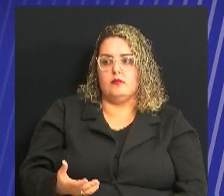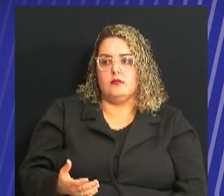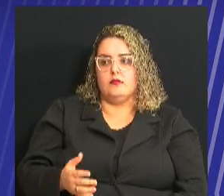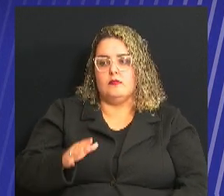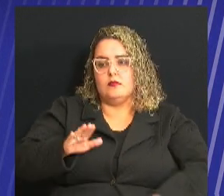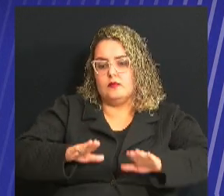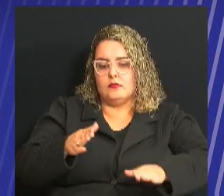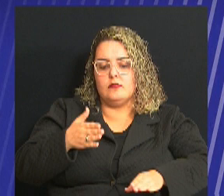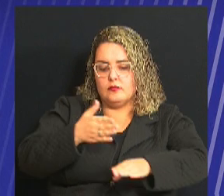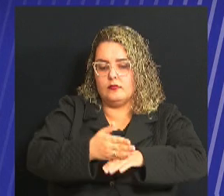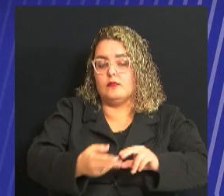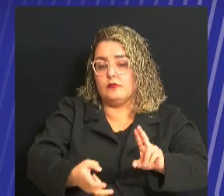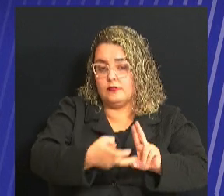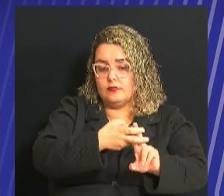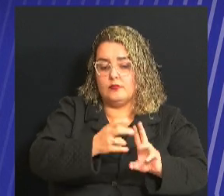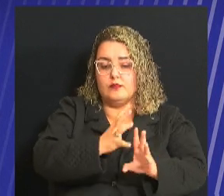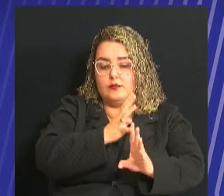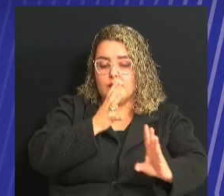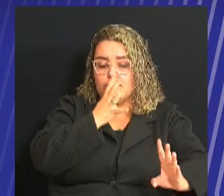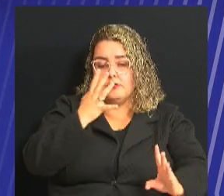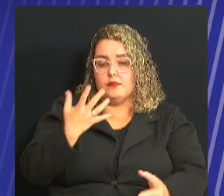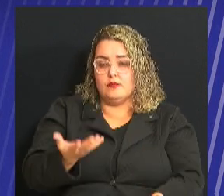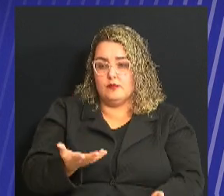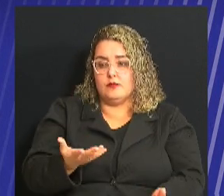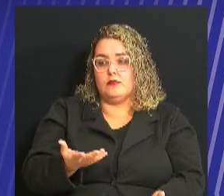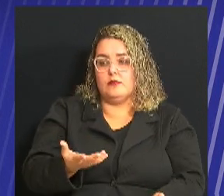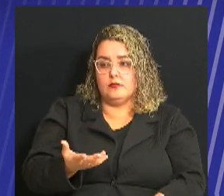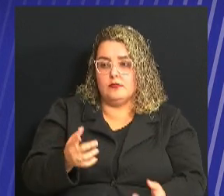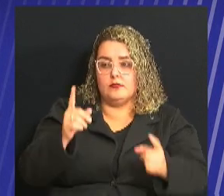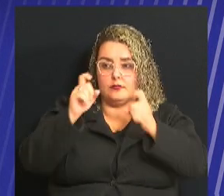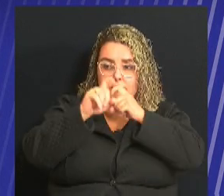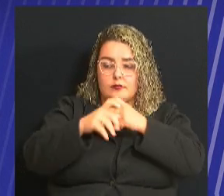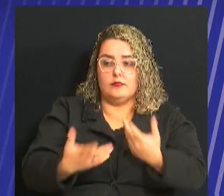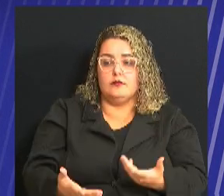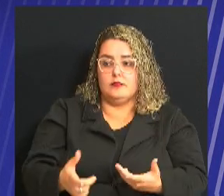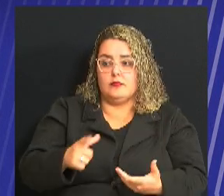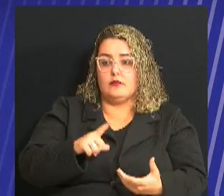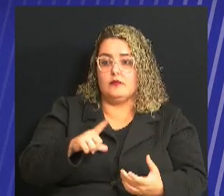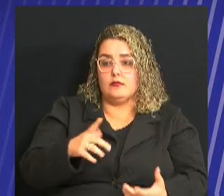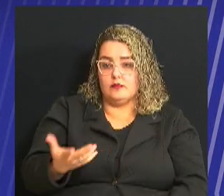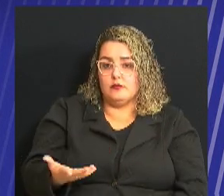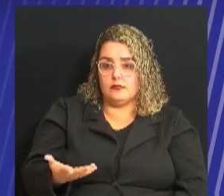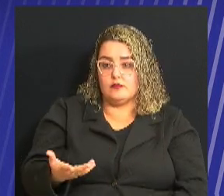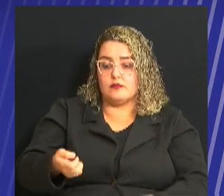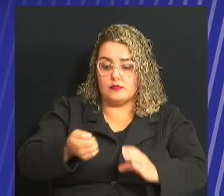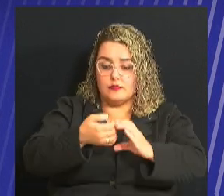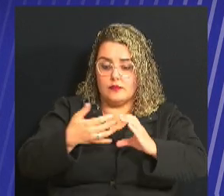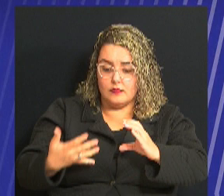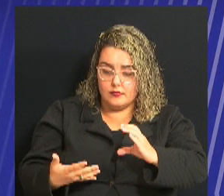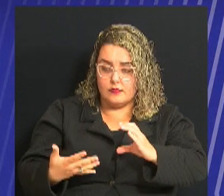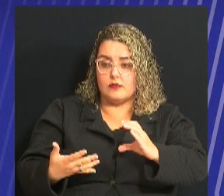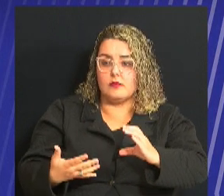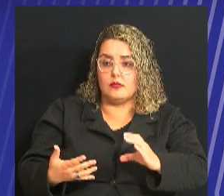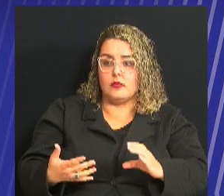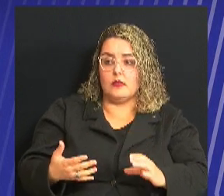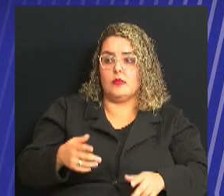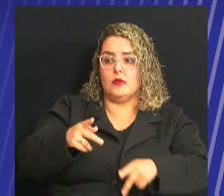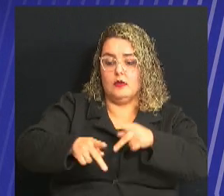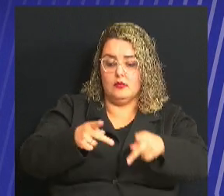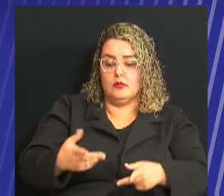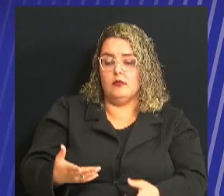filas, e você ter uma alternativa com caráter popular social é de